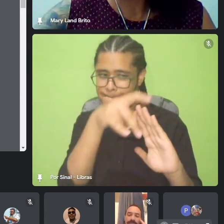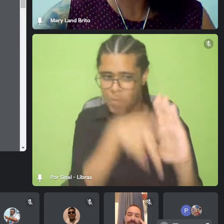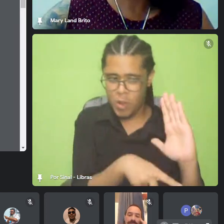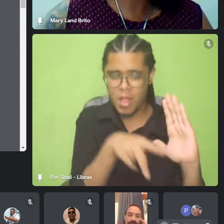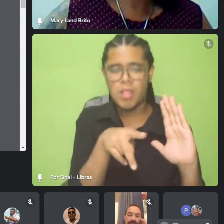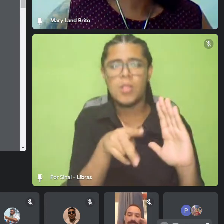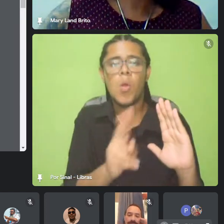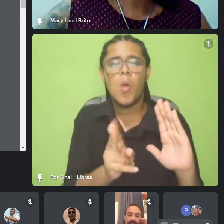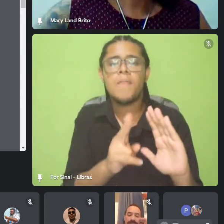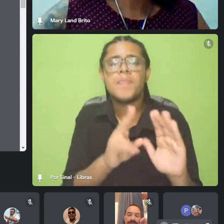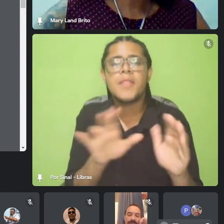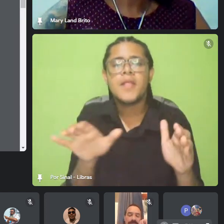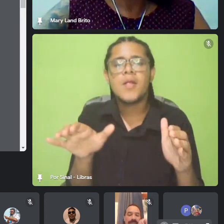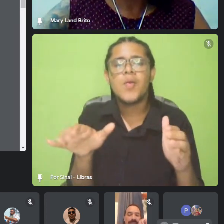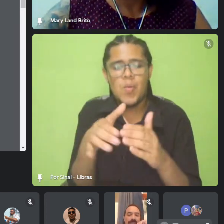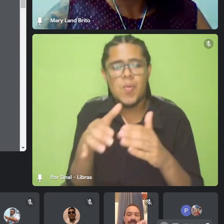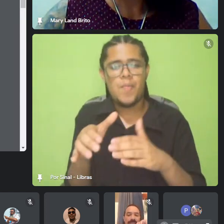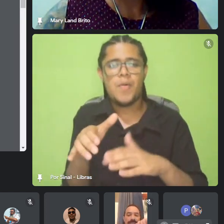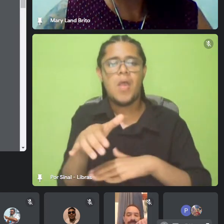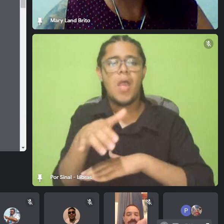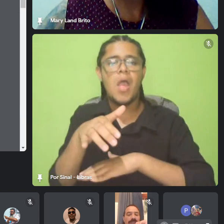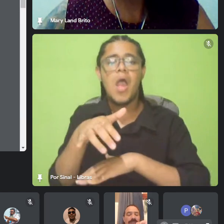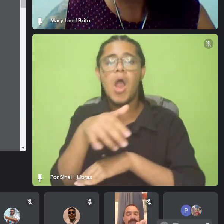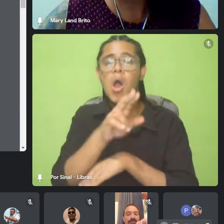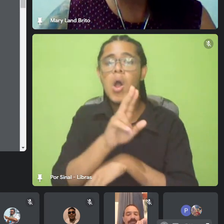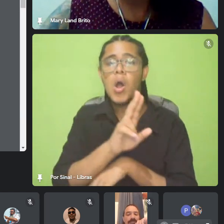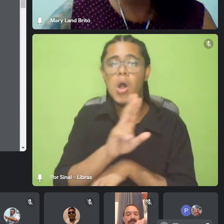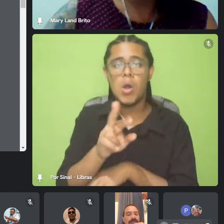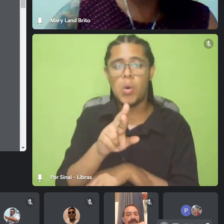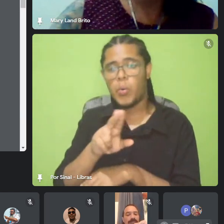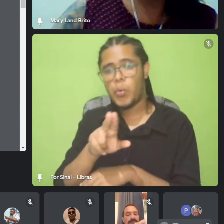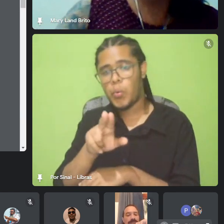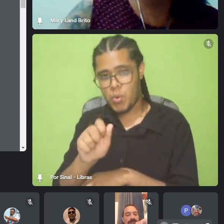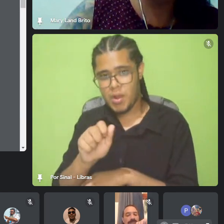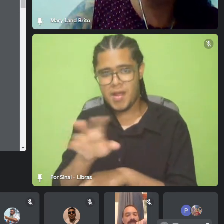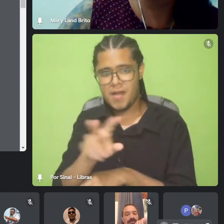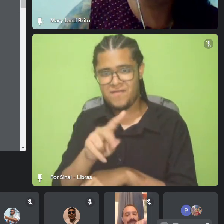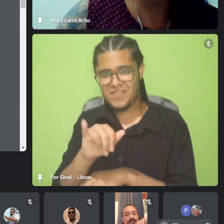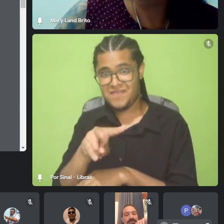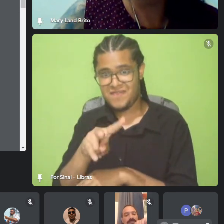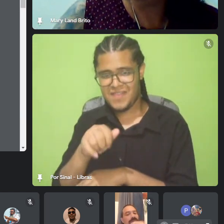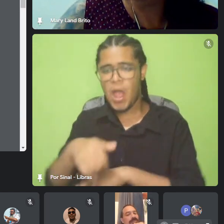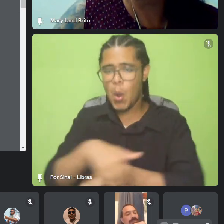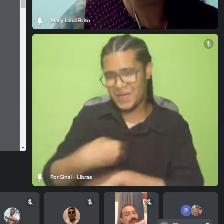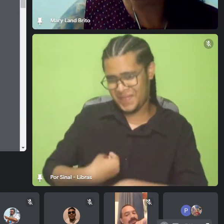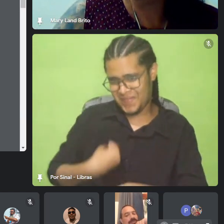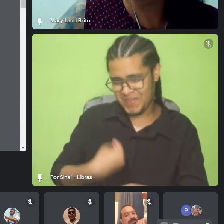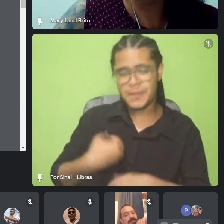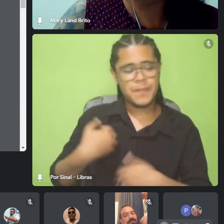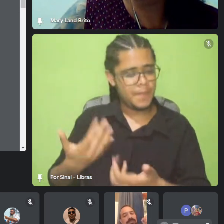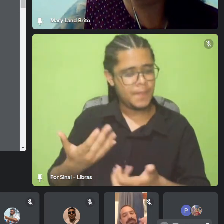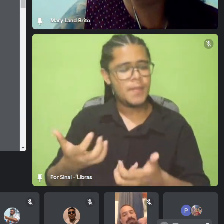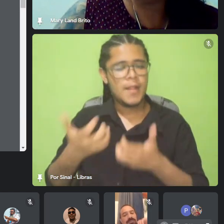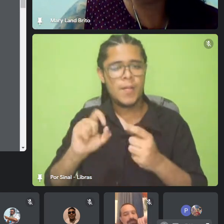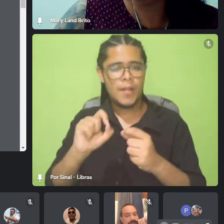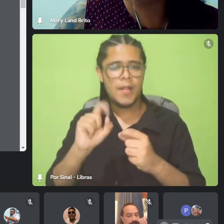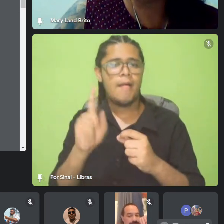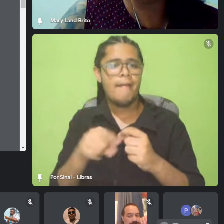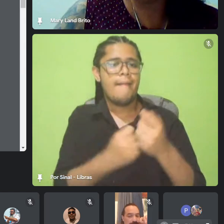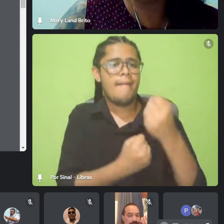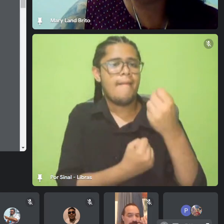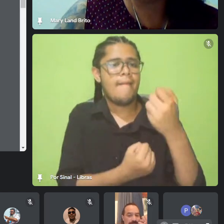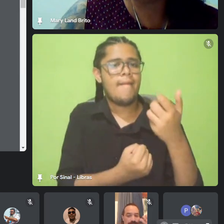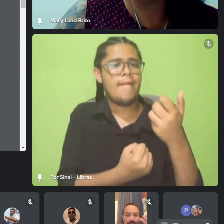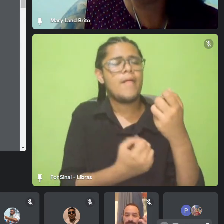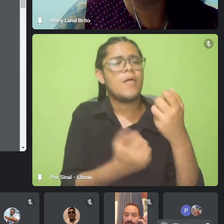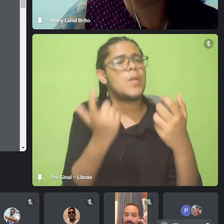e aí nós vamos também buscar esse apoio na lei Paulo Gustavo, para a gente estar fazendo aí as questões